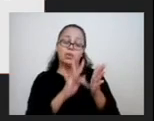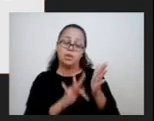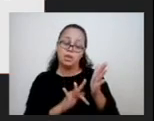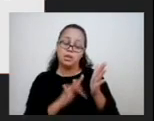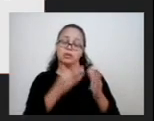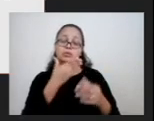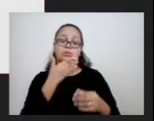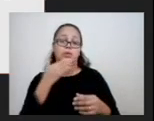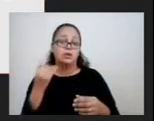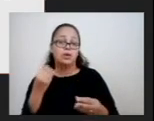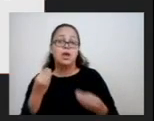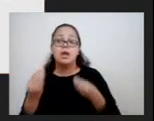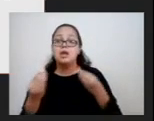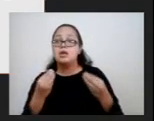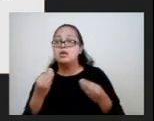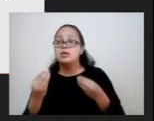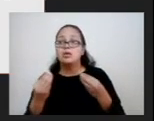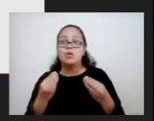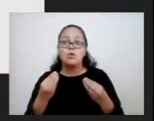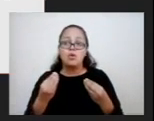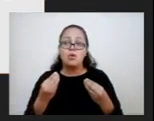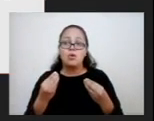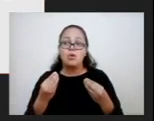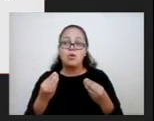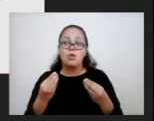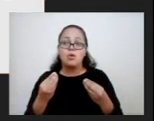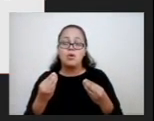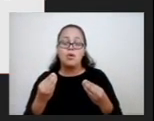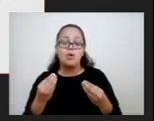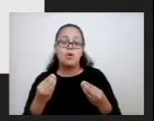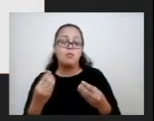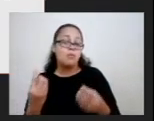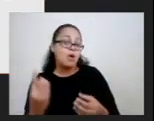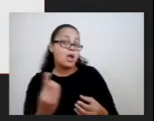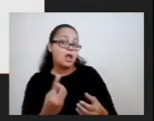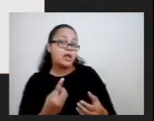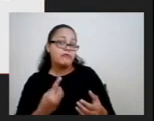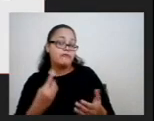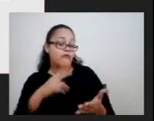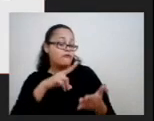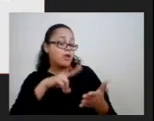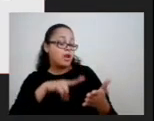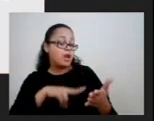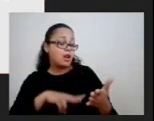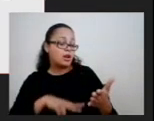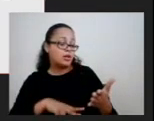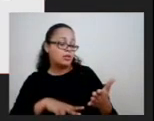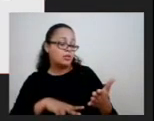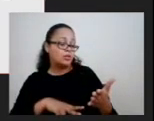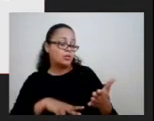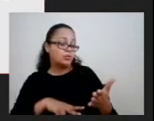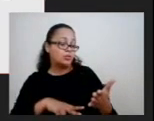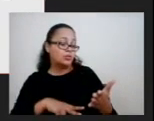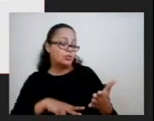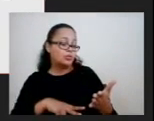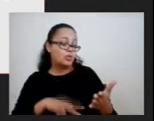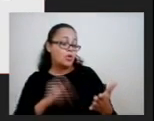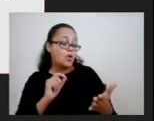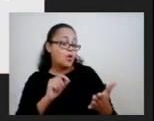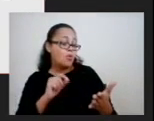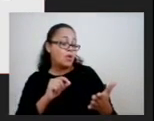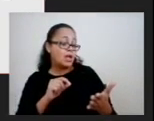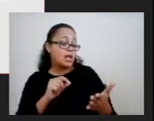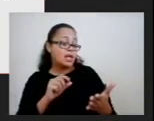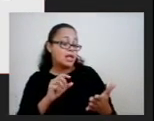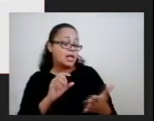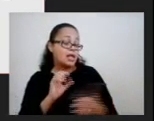interessante. E como você vai envolver o seu leitor? Tente criar aí mistério, suspense, expectativa, ou mesmo dê umas